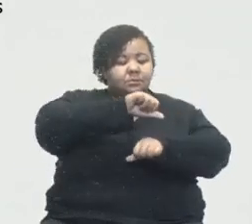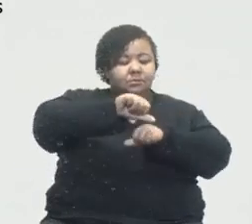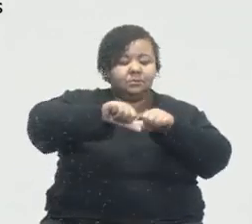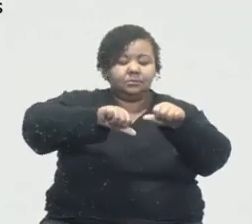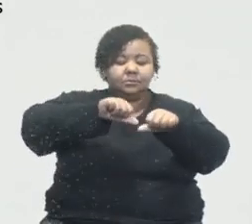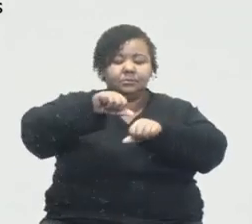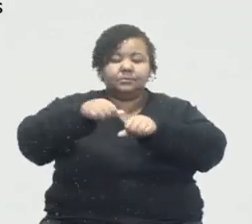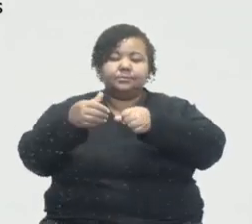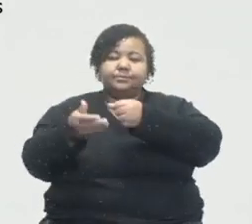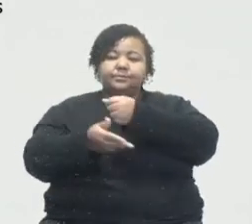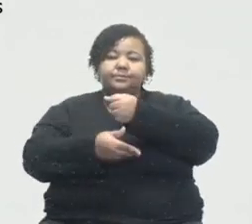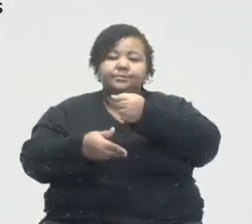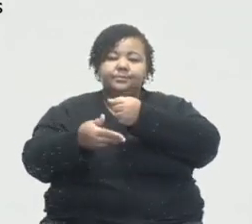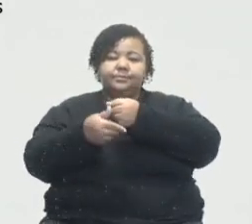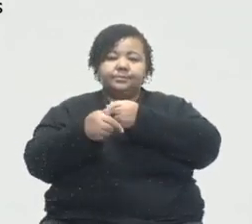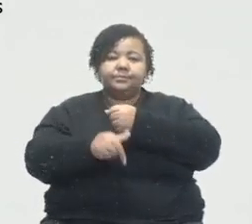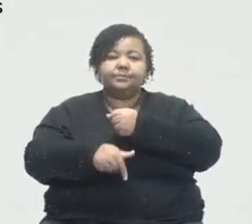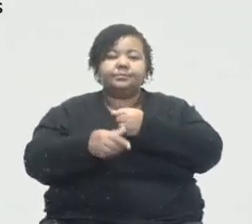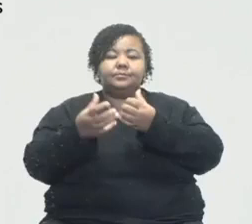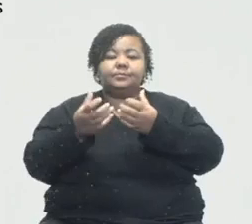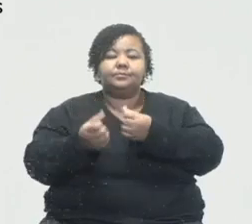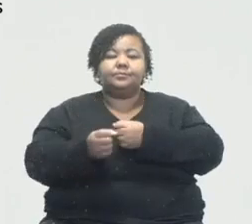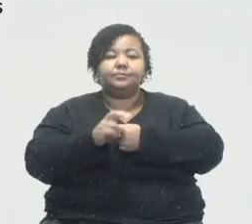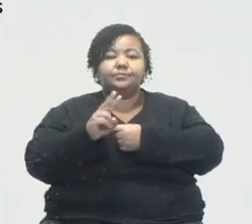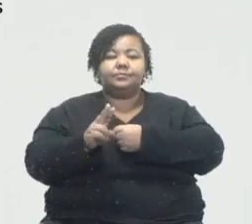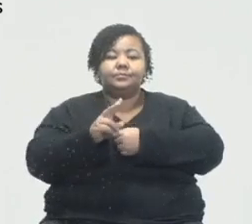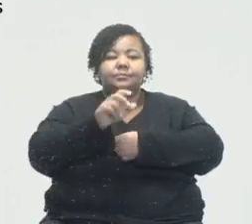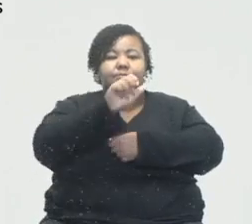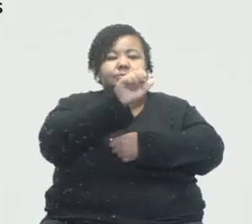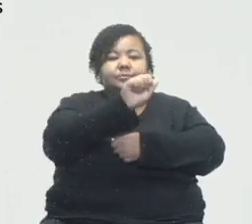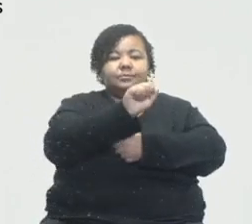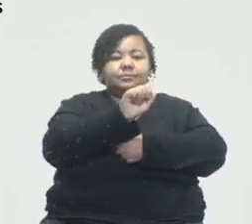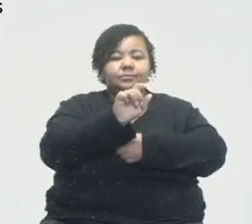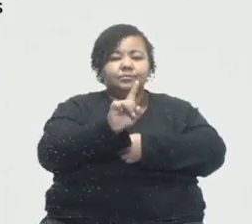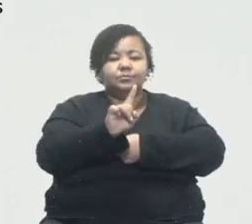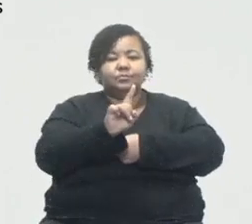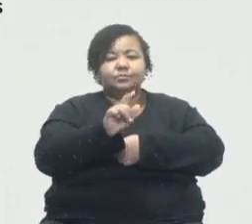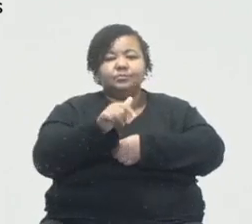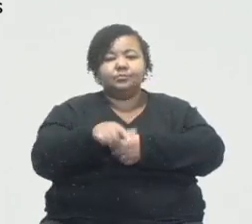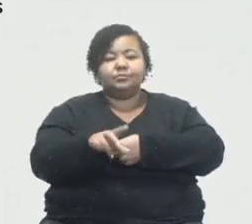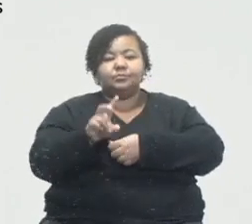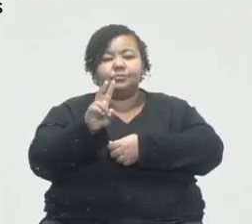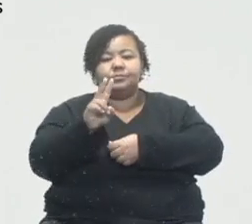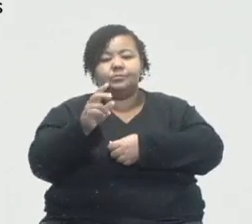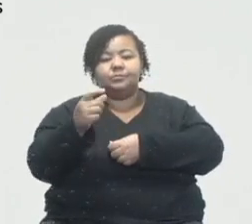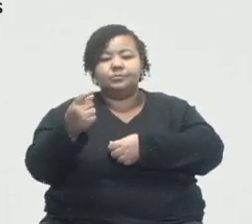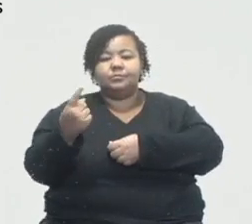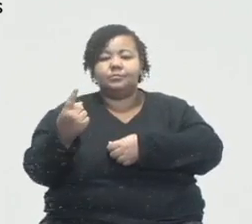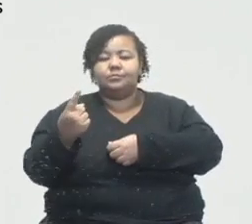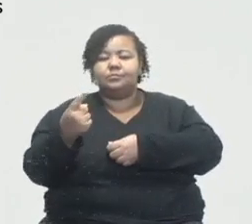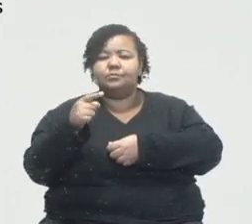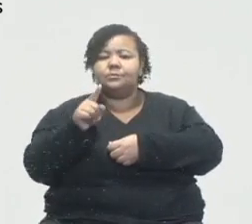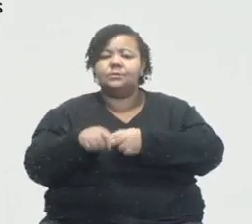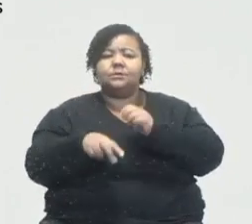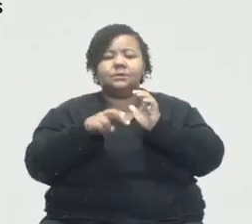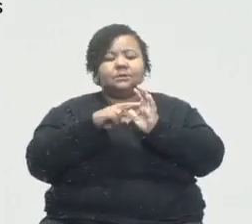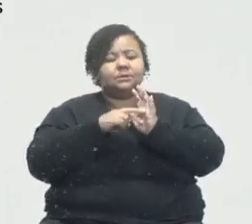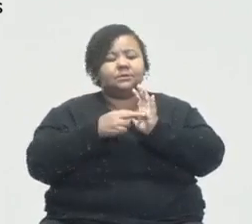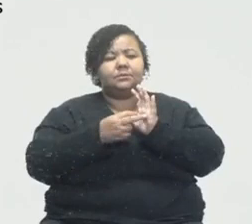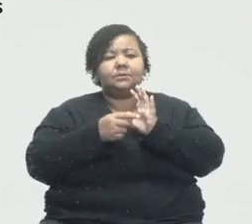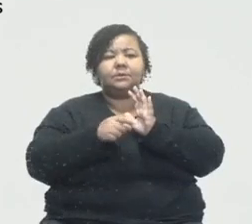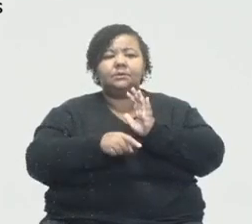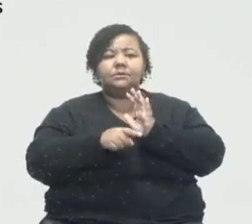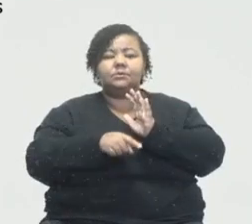matriz, então, nós vamos trabalhar com A1 e 2,1. O que quer dizer esses elementos aqui desse